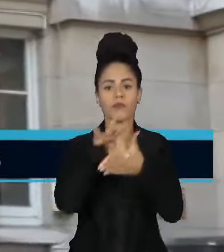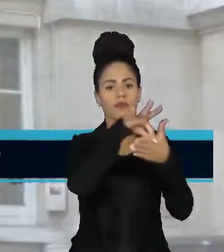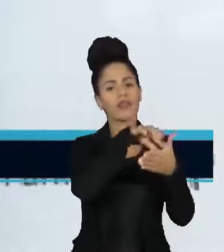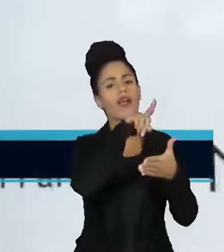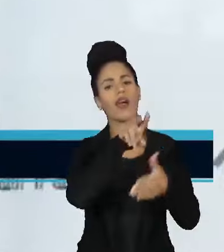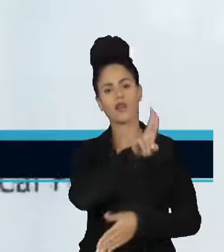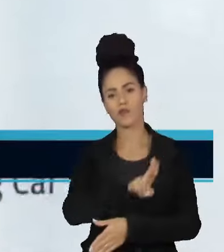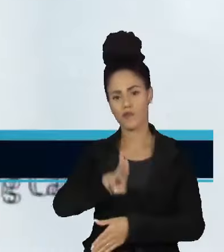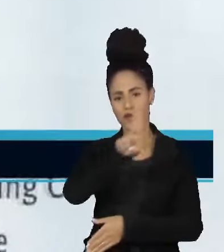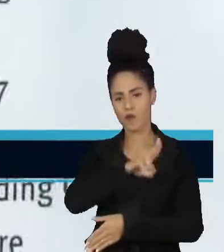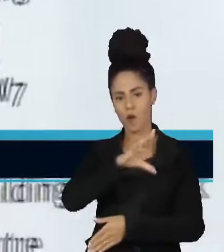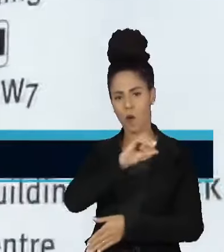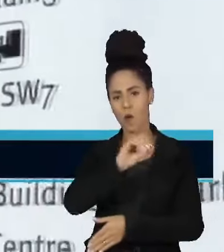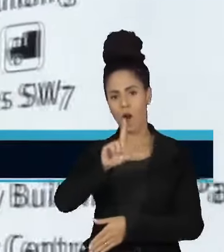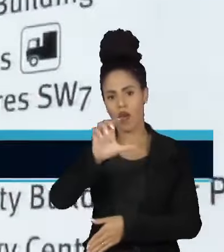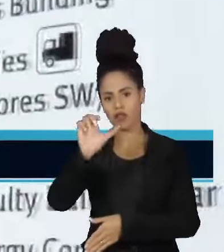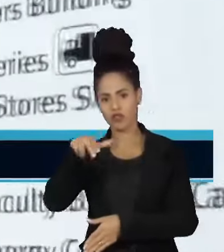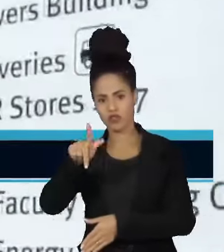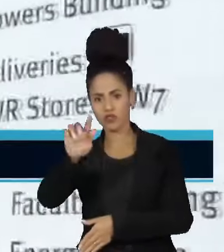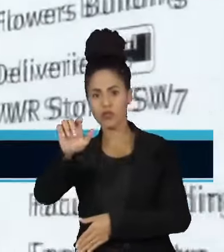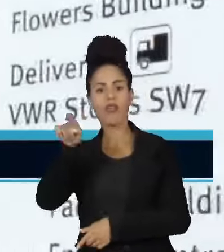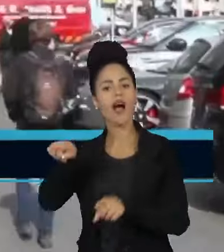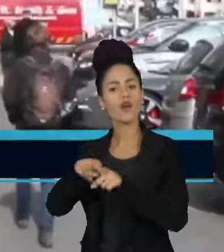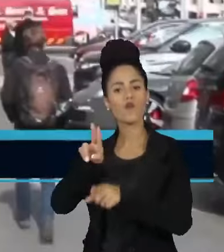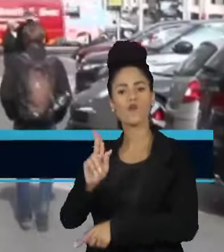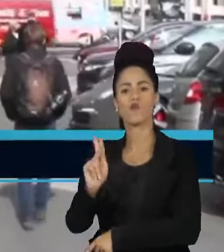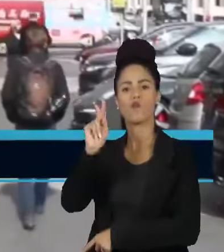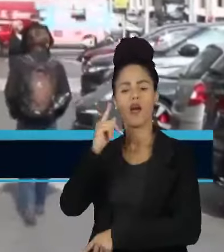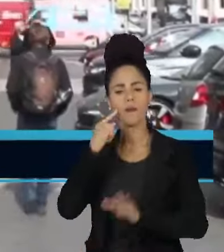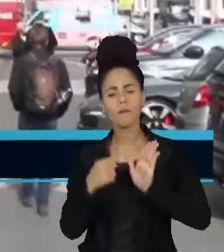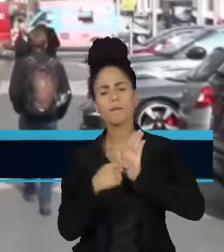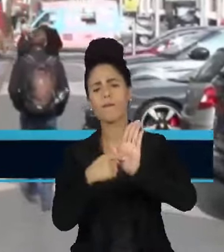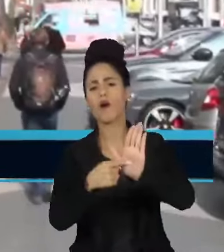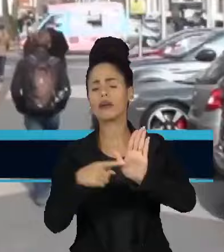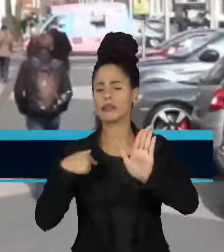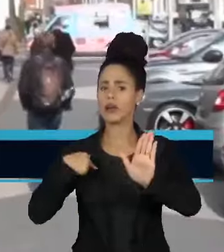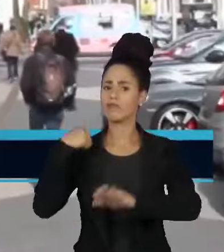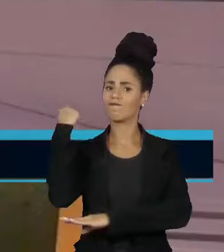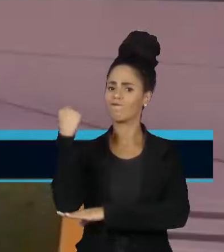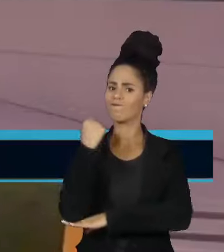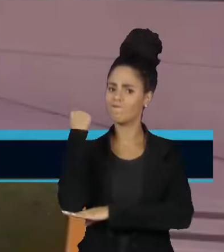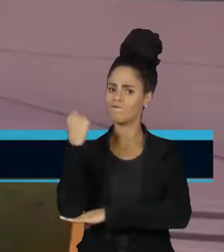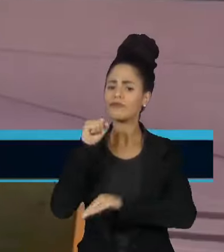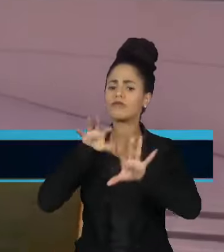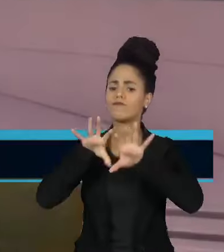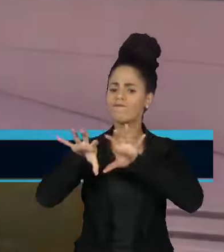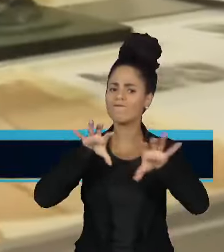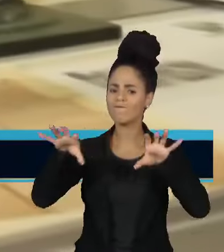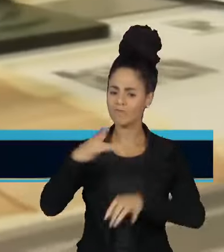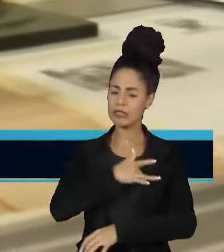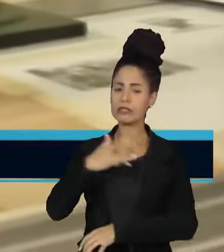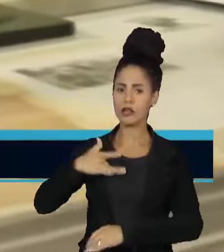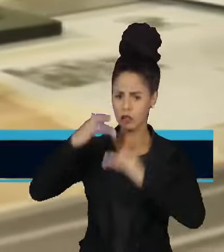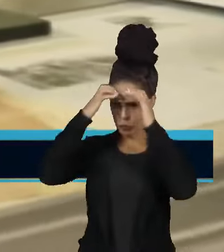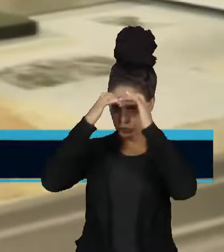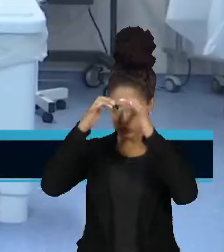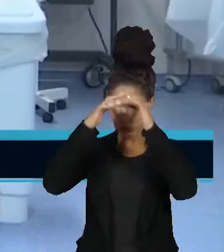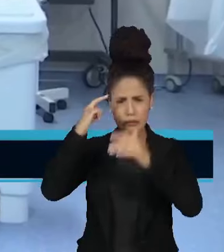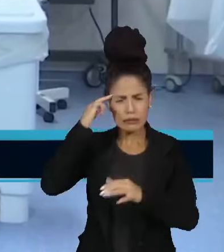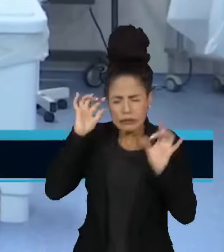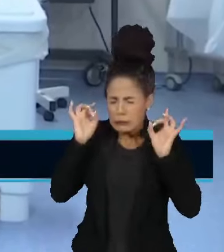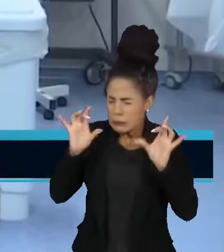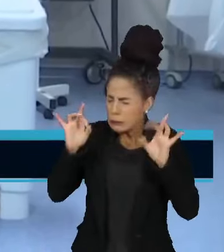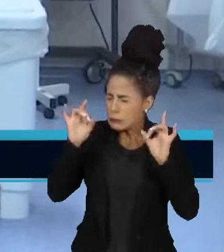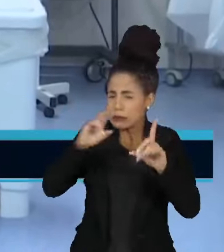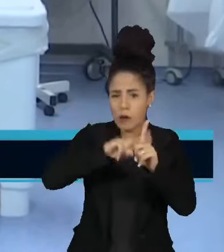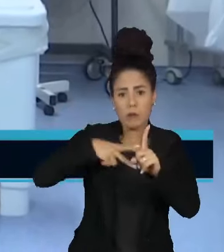Universidade College de Londres, no Reino Unido, mostram o agravamento de distúrbios neurológicos, enxaqueca,